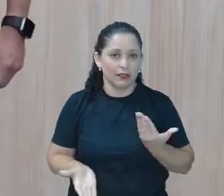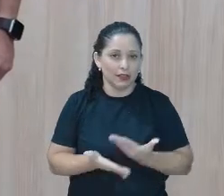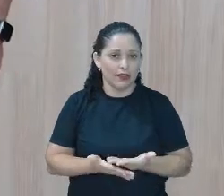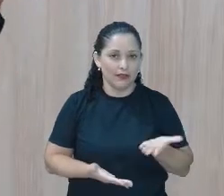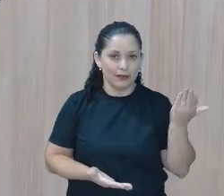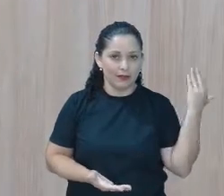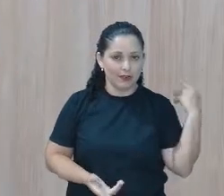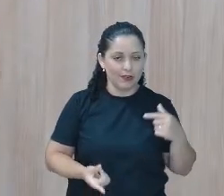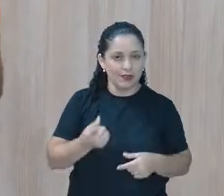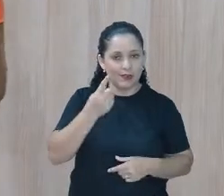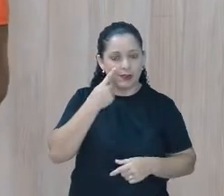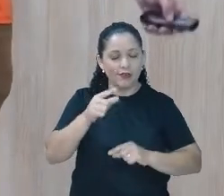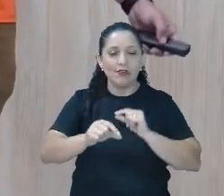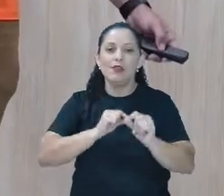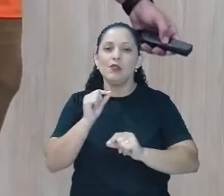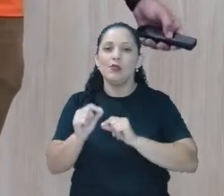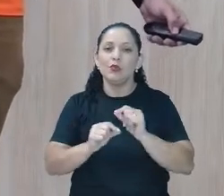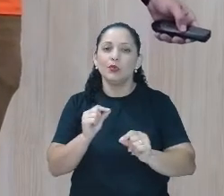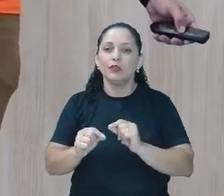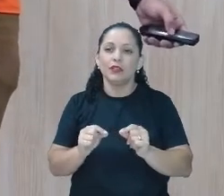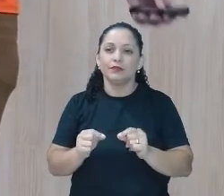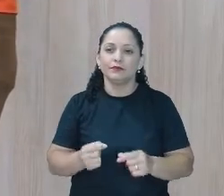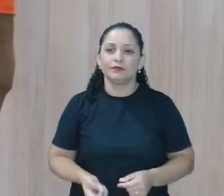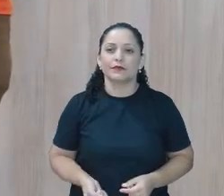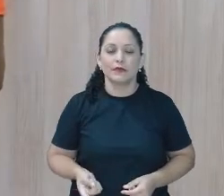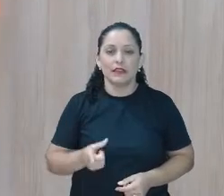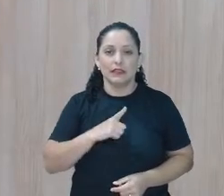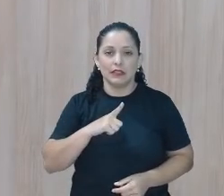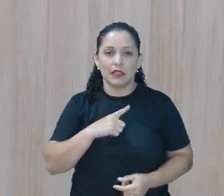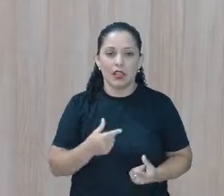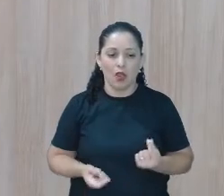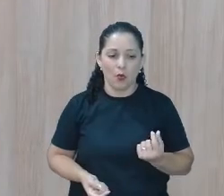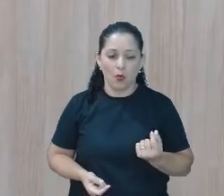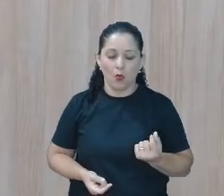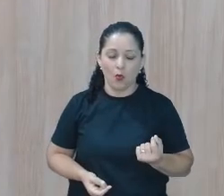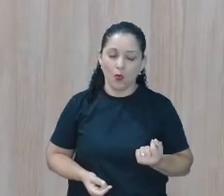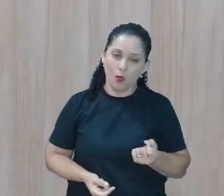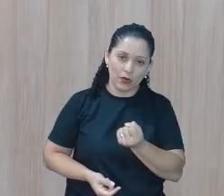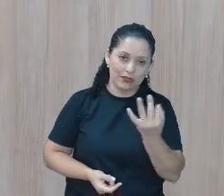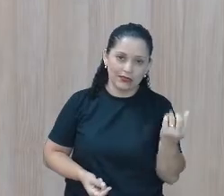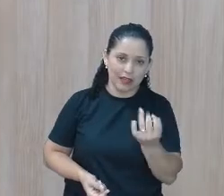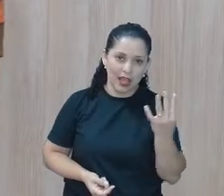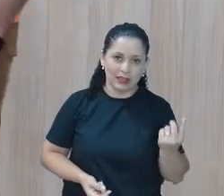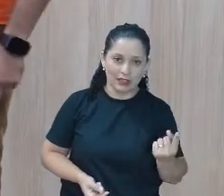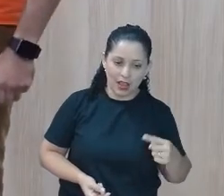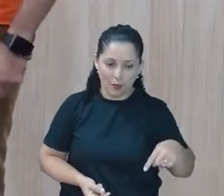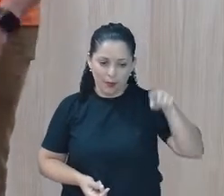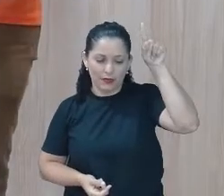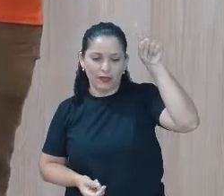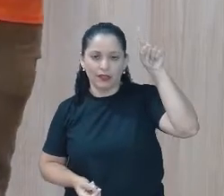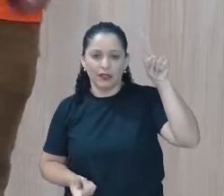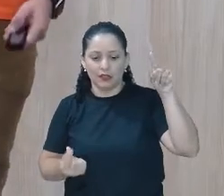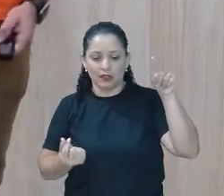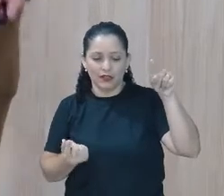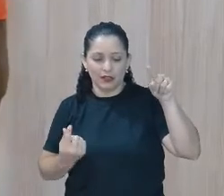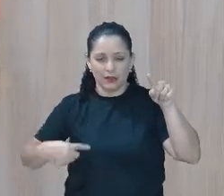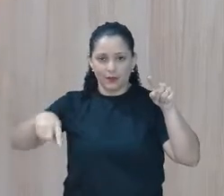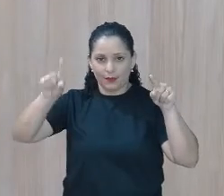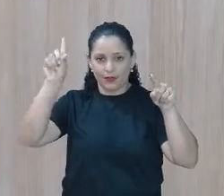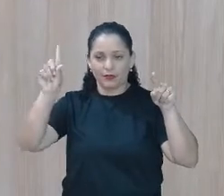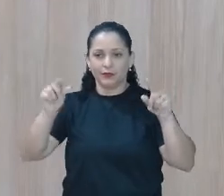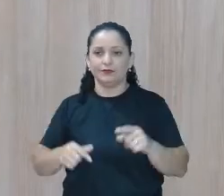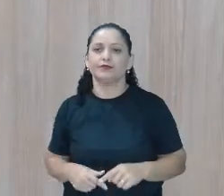aula passada que se eu aumento uma grandeza e a outra também aumenta, certo? A gente tem aí